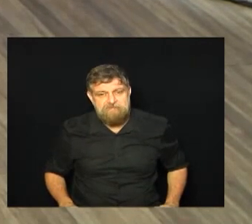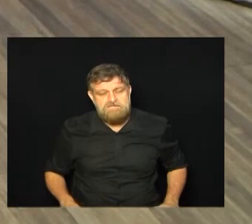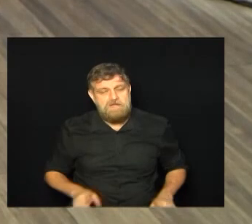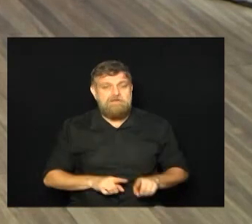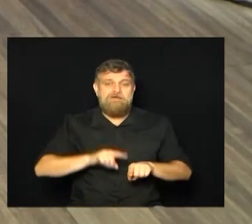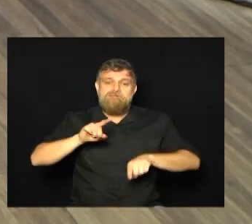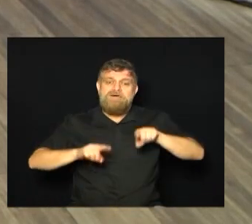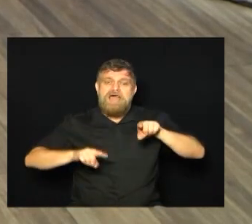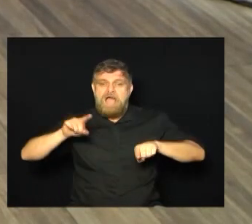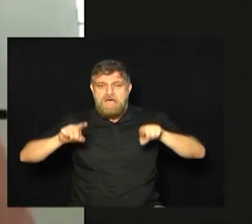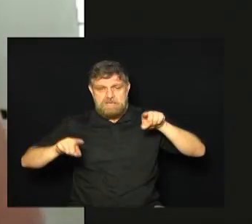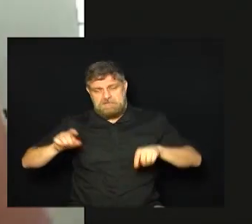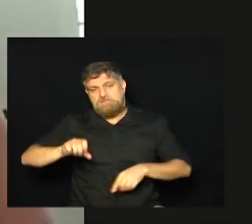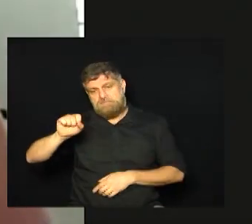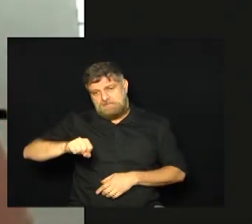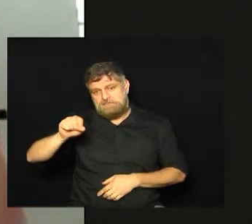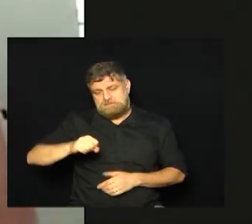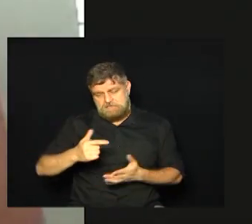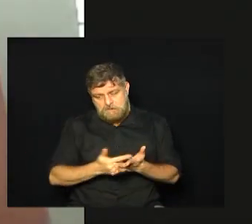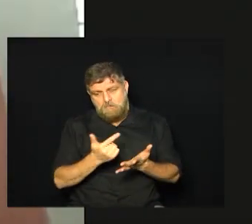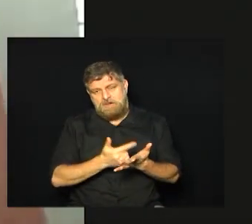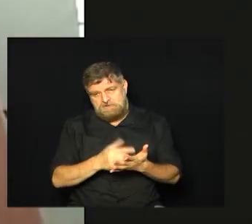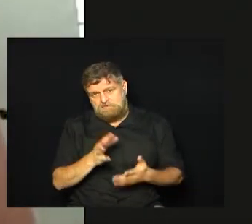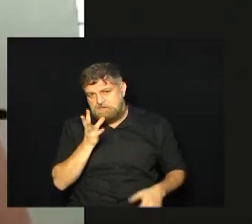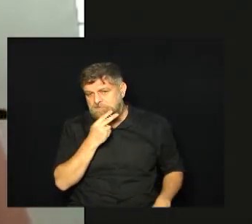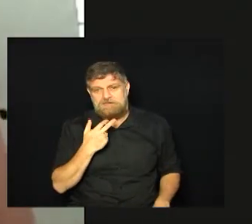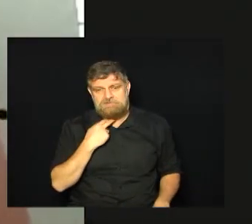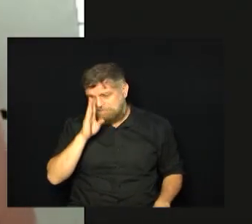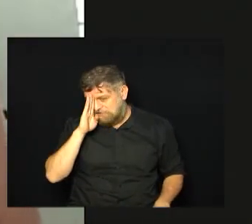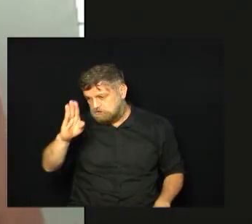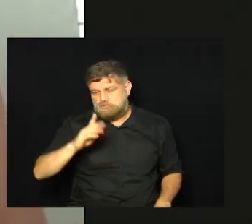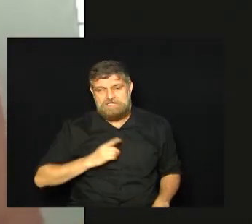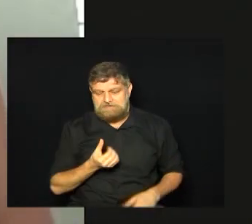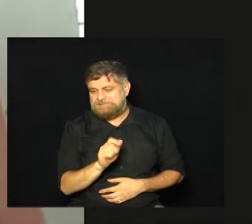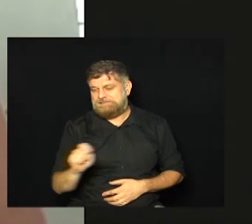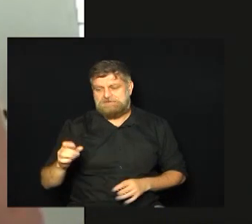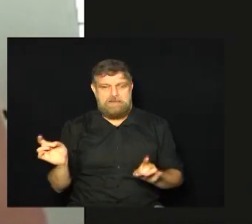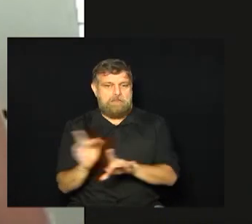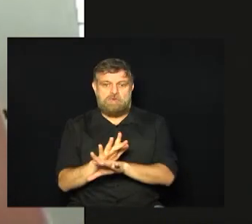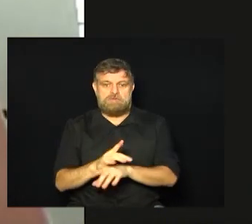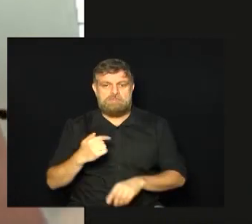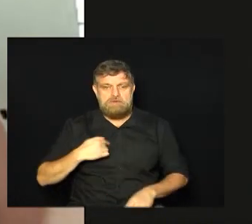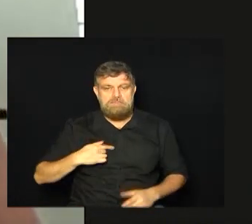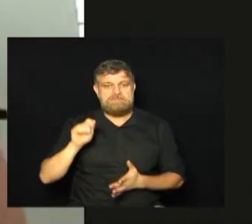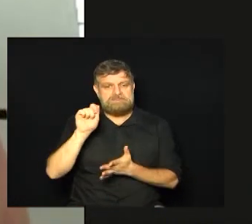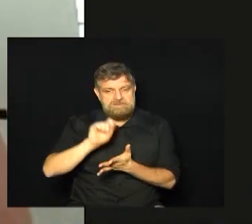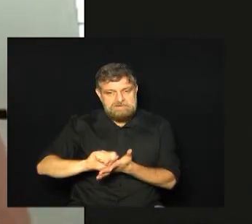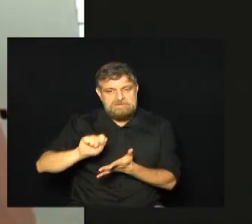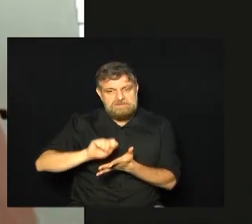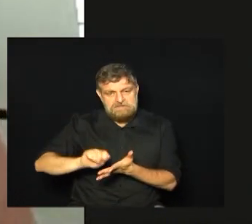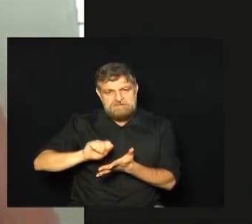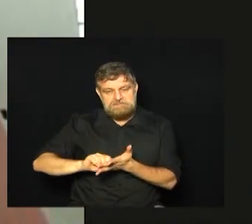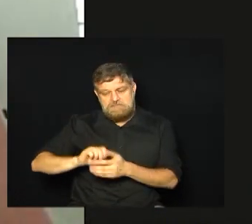Varia, mas geralmente sim. Eu não consigo escrever e publicar em 6 meses. Eu tenho que escrever, deixar